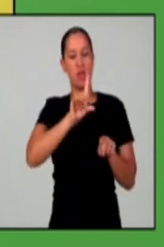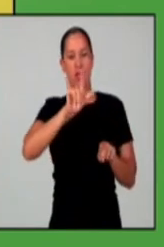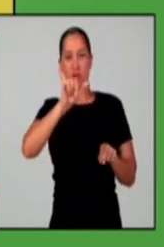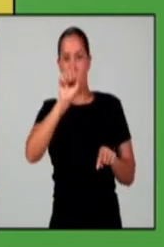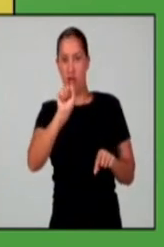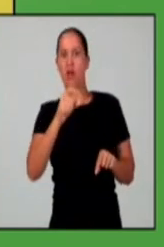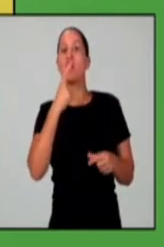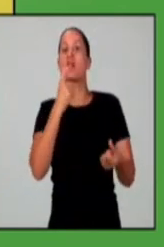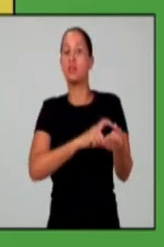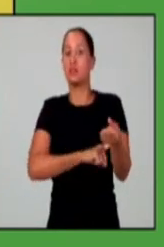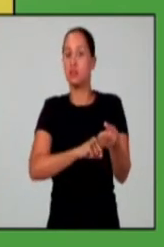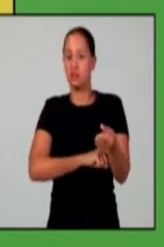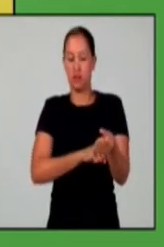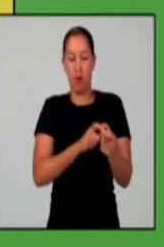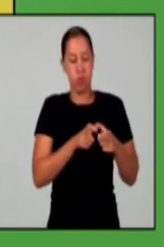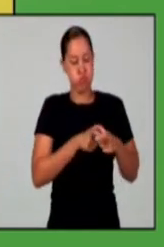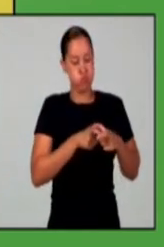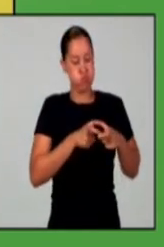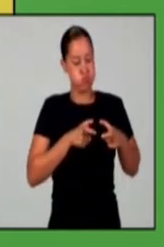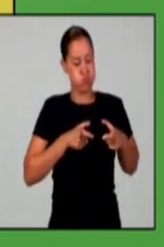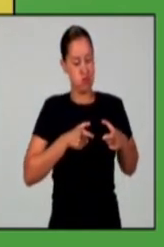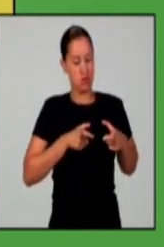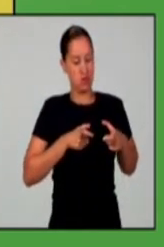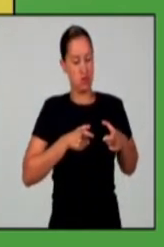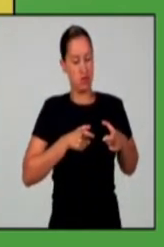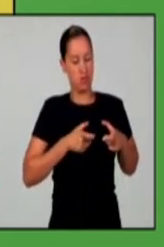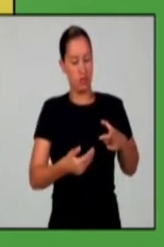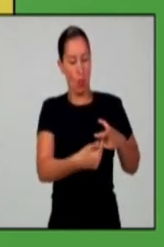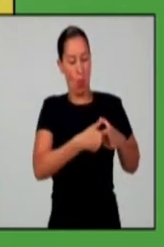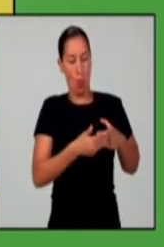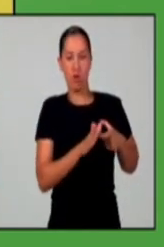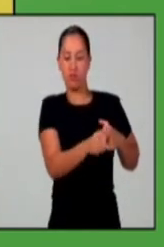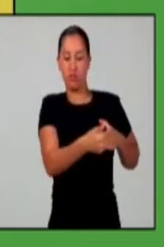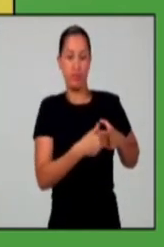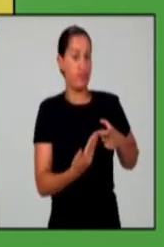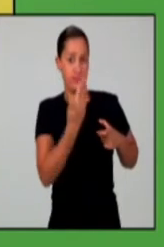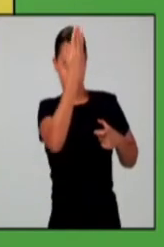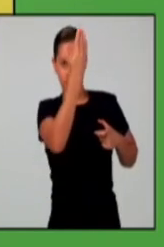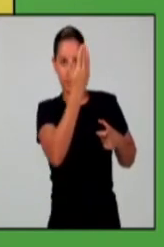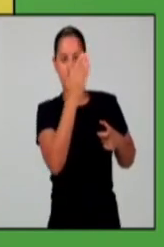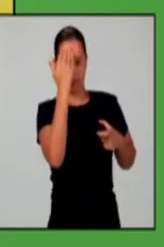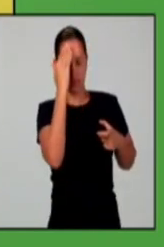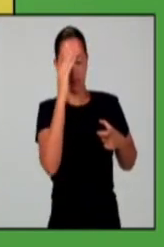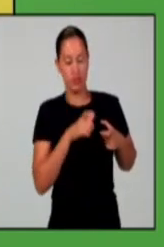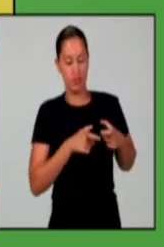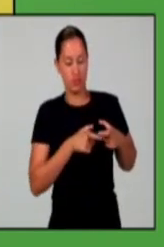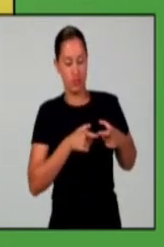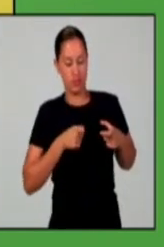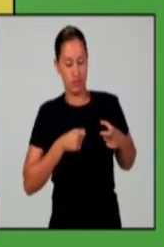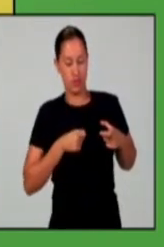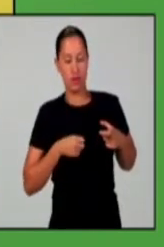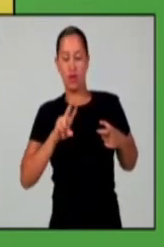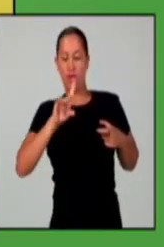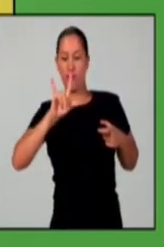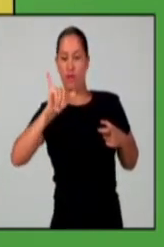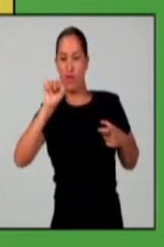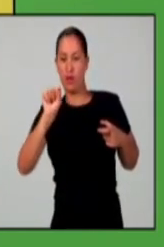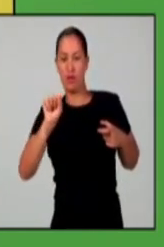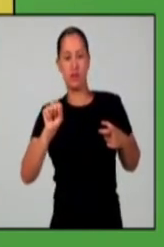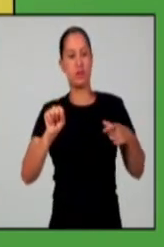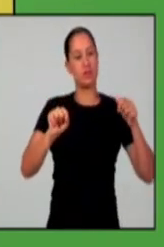sangue. Elas têm as paredes espessas, o que impede a passagem de substâncias através delas. A diferença entre artérias e